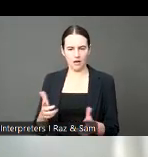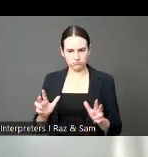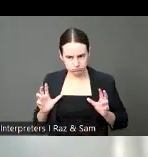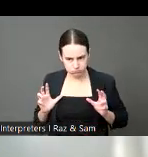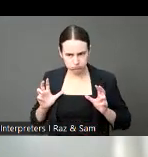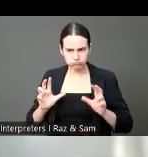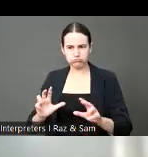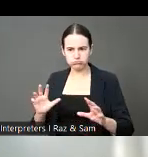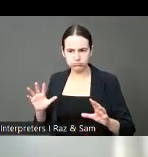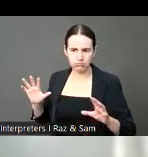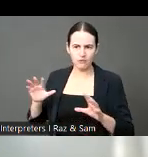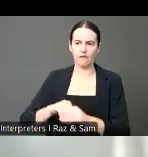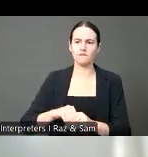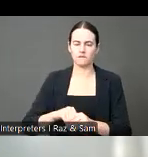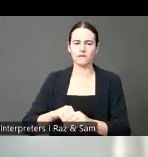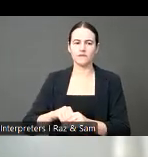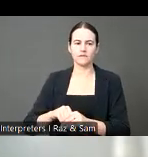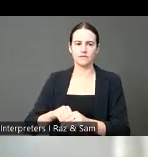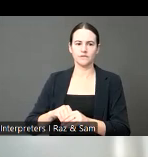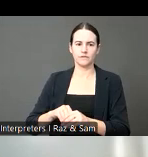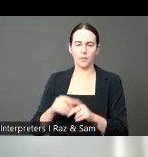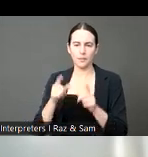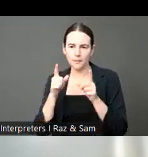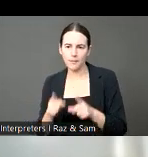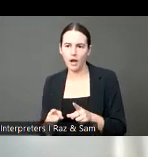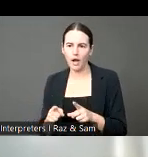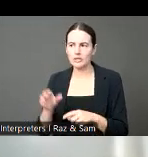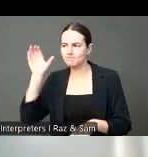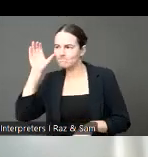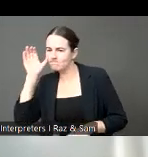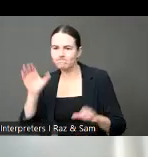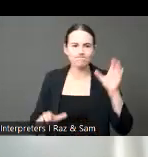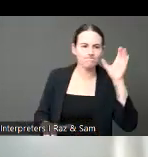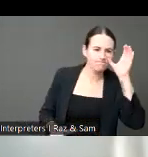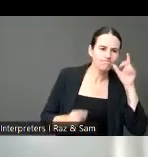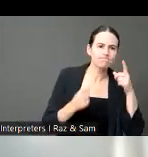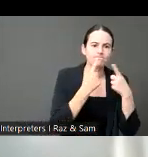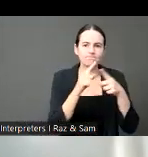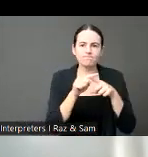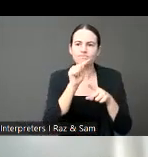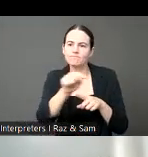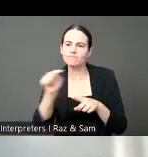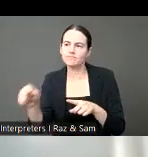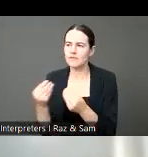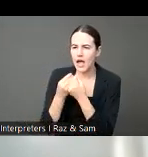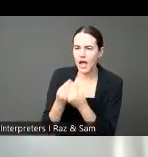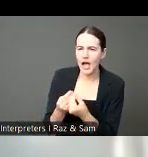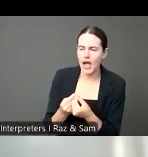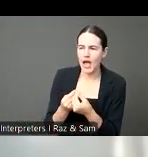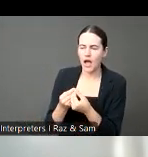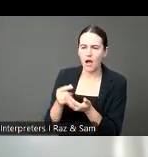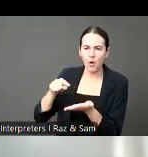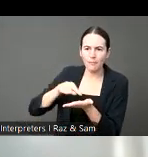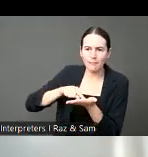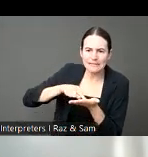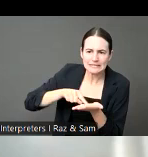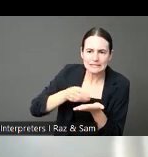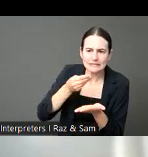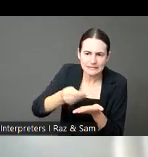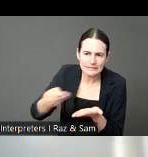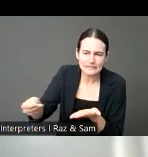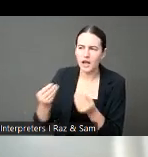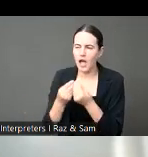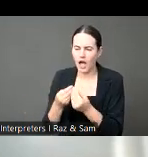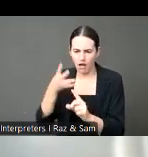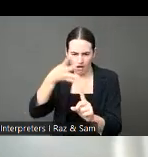necessários para tratamento, especialmente diagnóstico dessas doenças. O Comitê Interinstitucional de Uma Só Saúde, publicado por